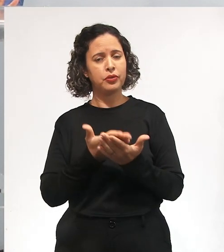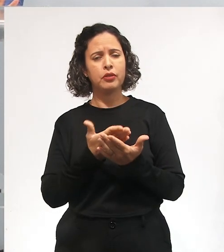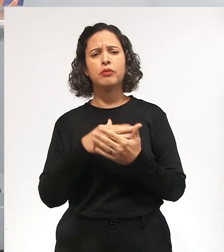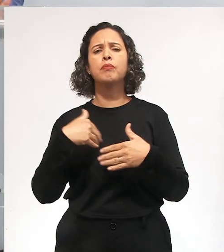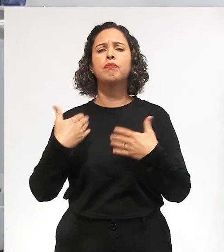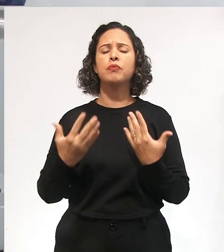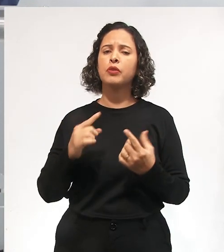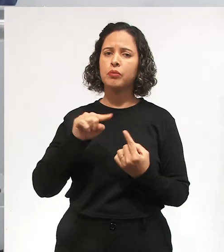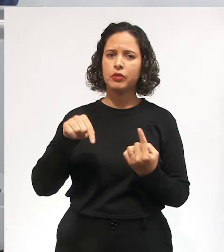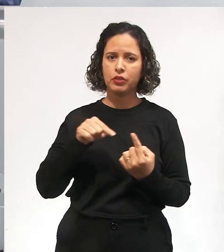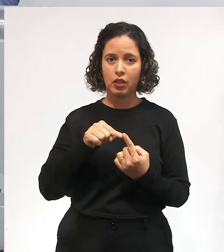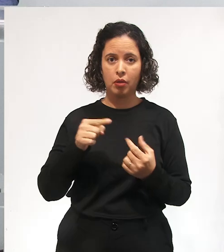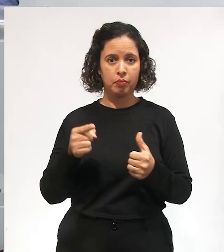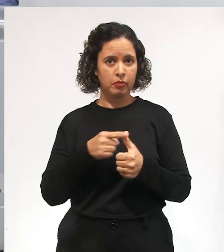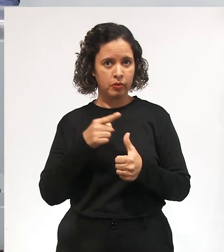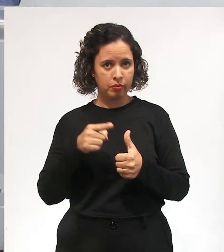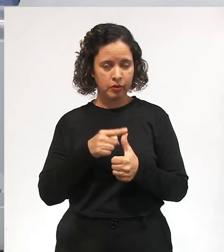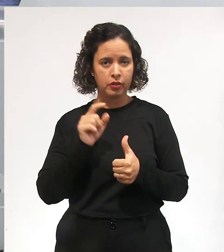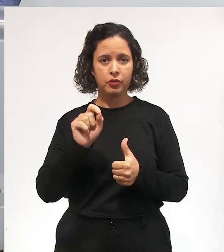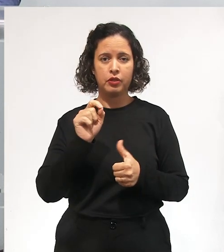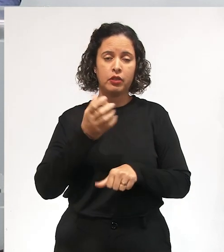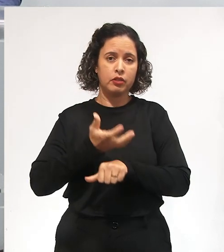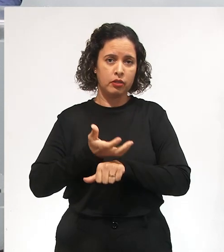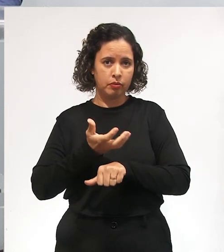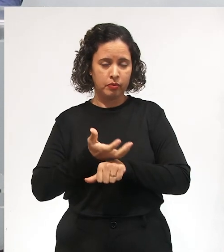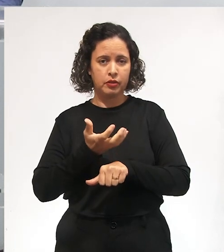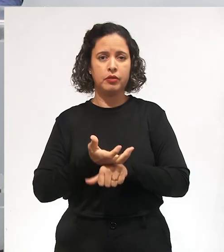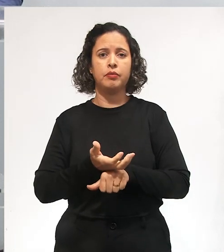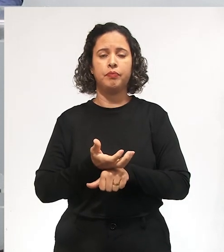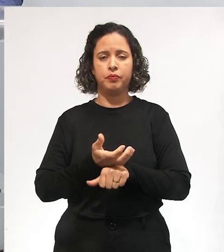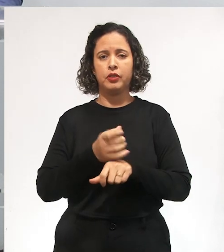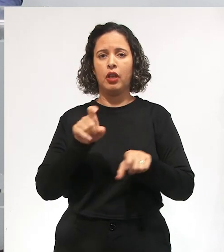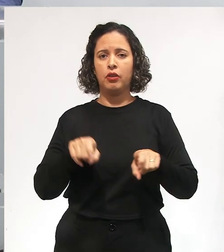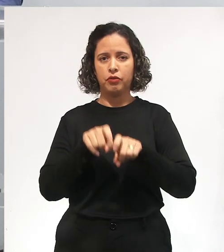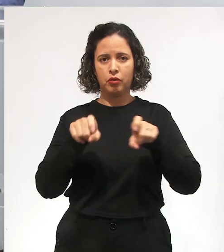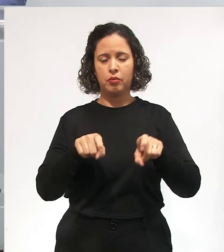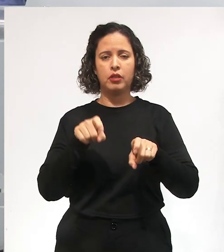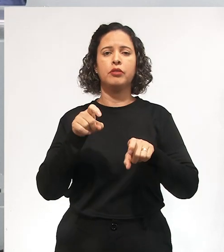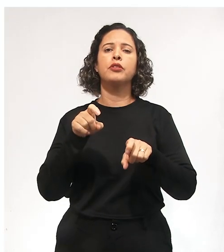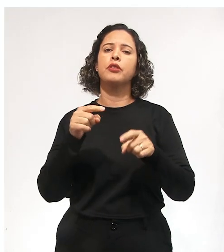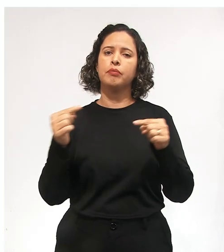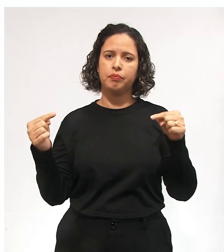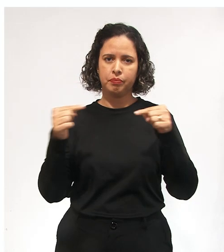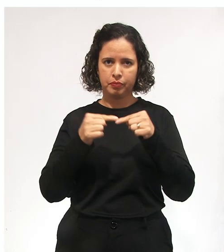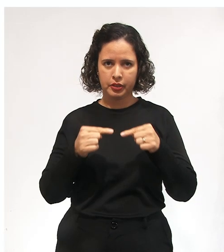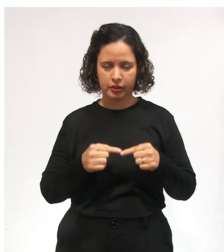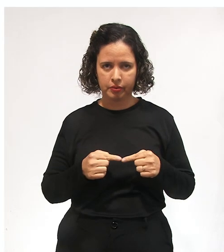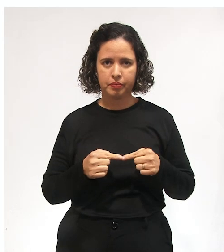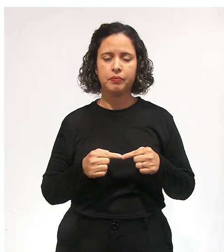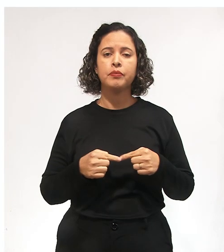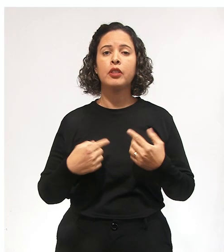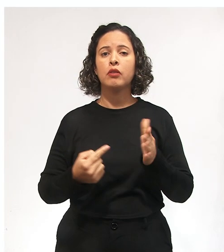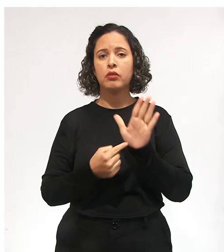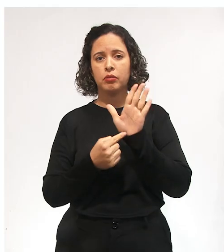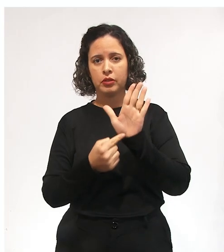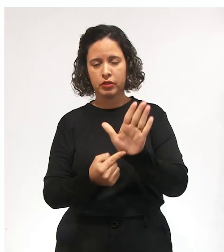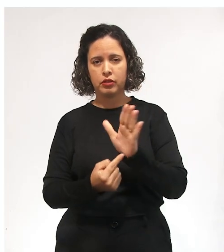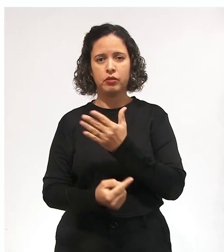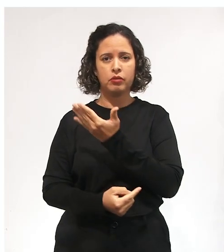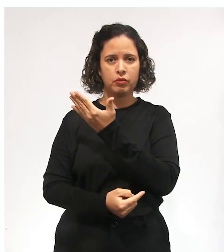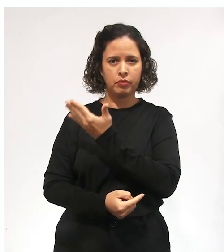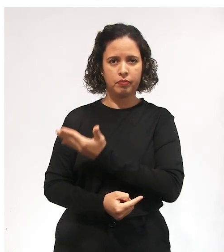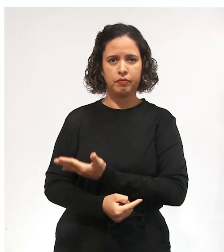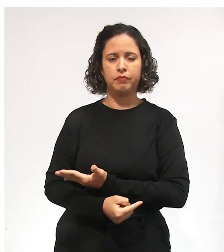hoje? A nossa primeira aula da disciplina Informática Aplicada. Eu te apresento